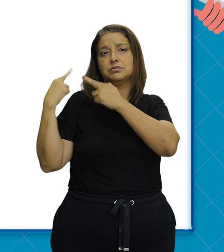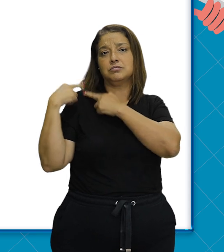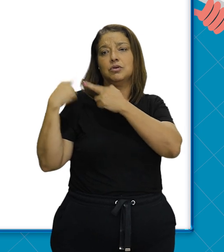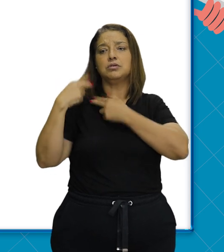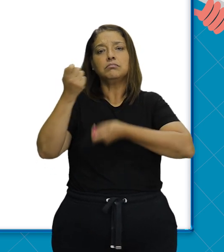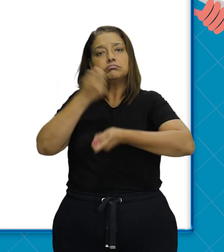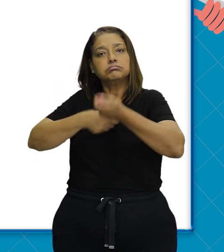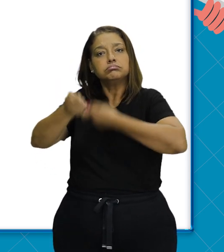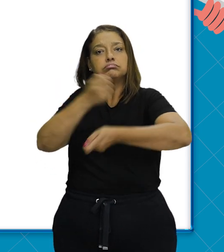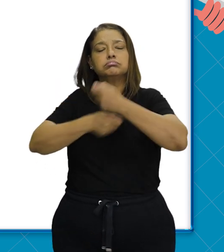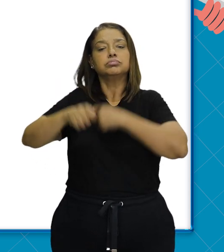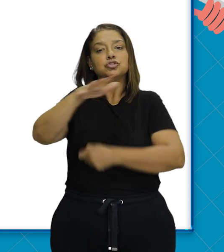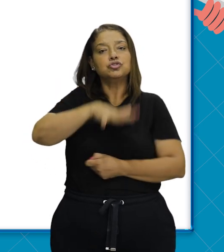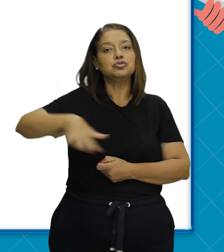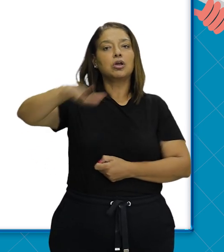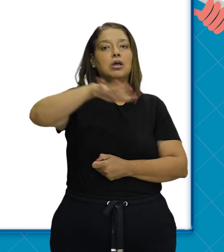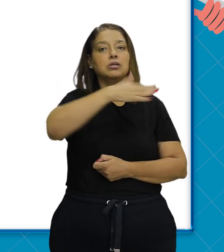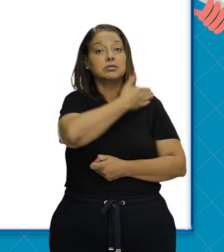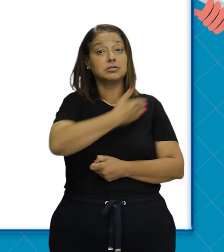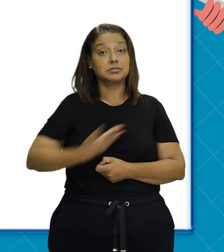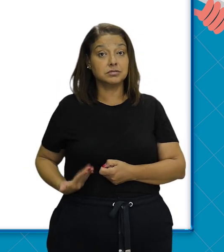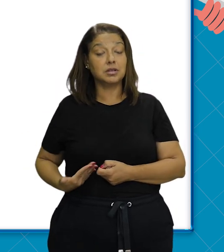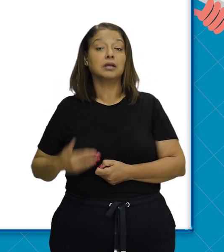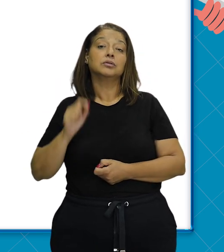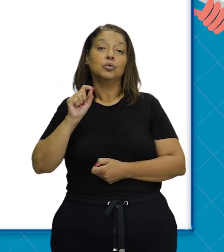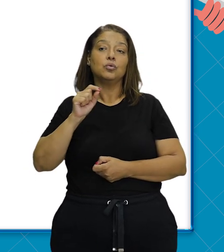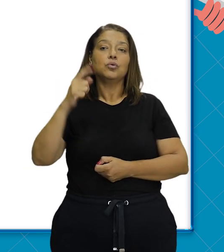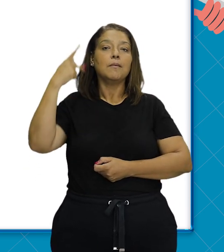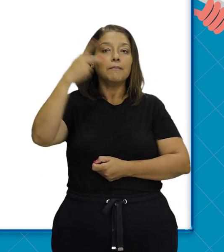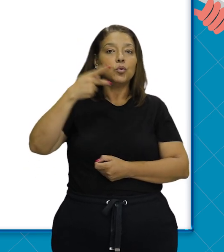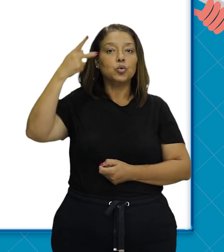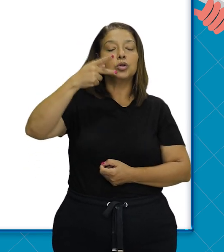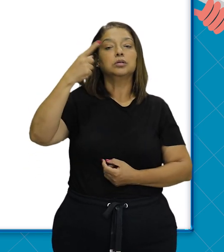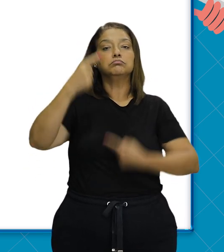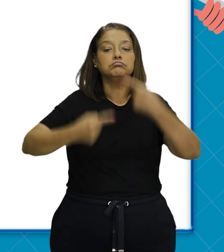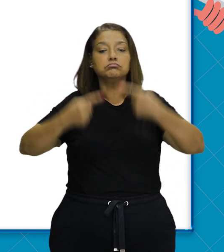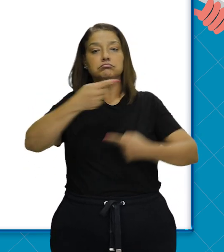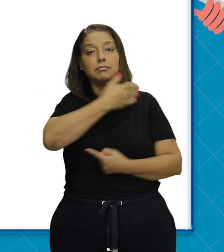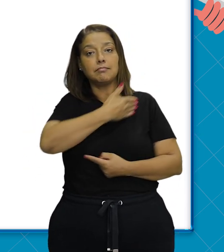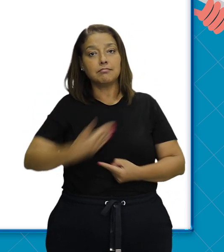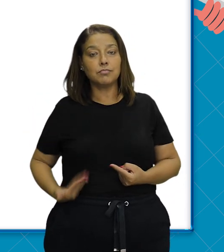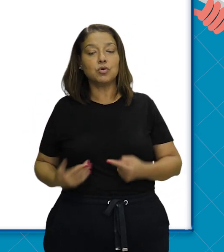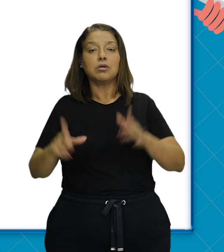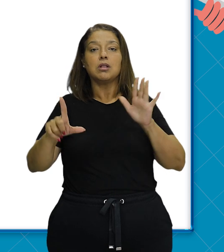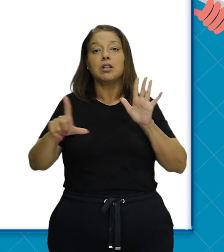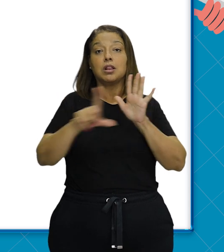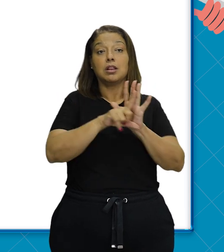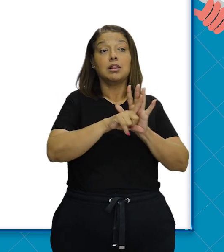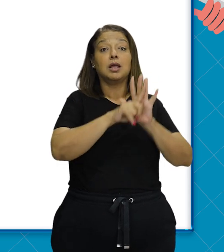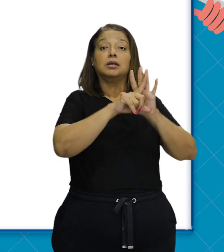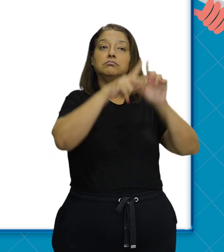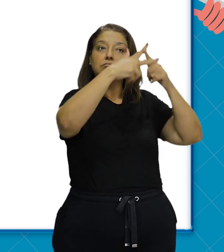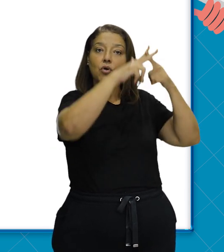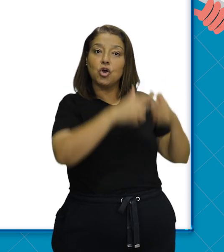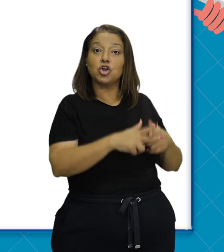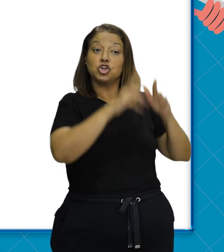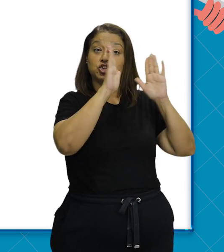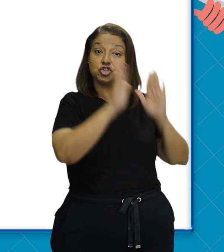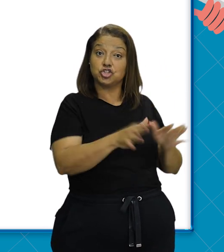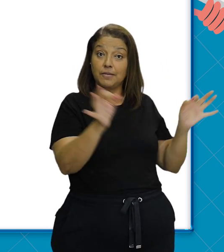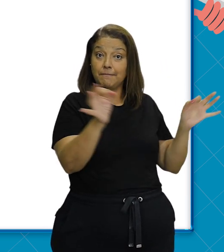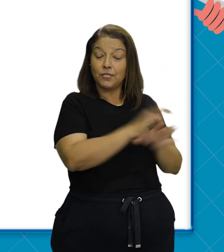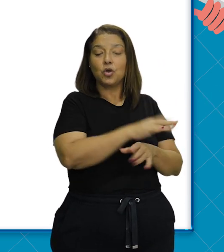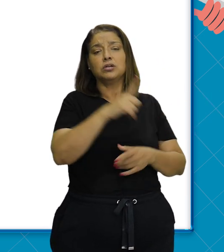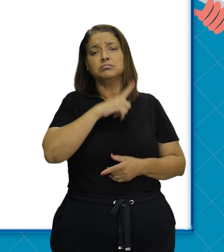pela administração geral do Estado, que inclui a criação de políticas públicas, a execução de leis já existentes, dentre